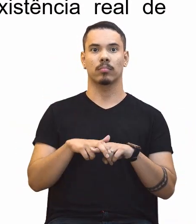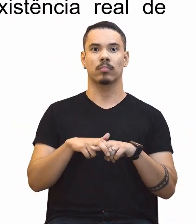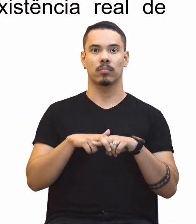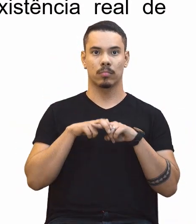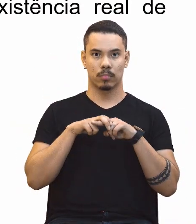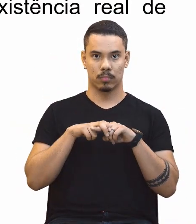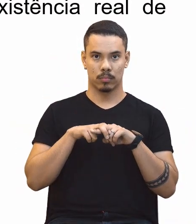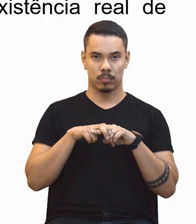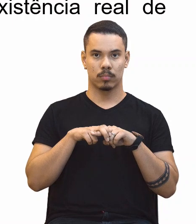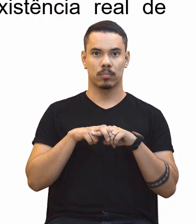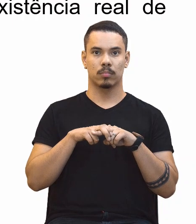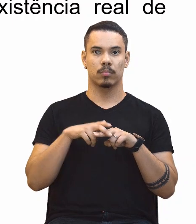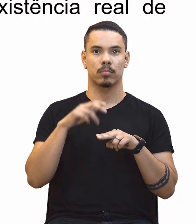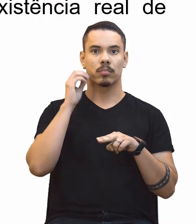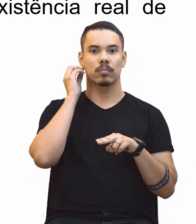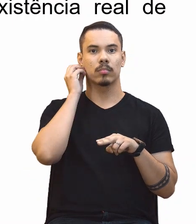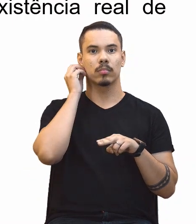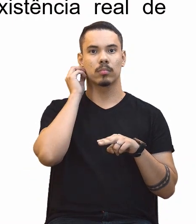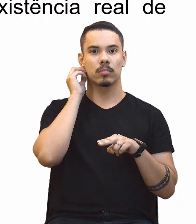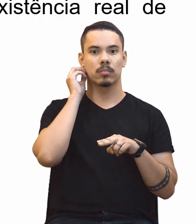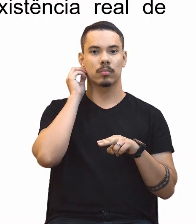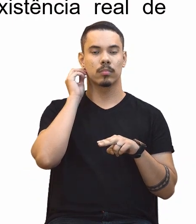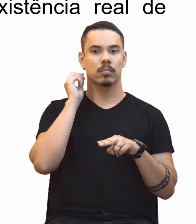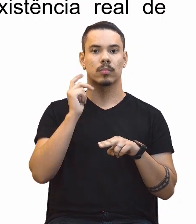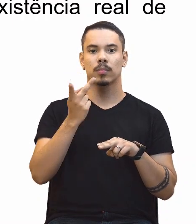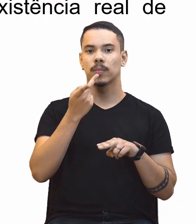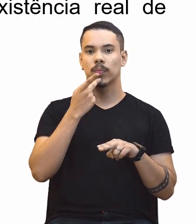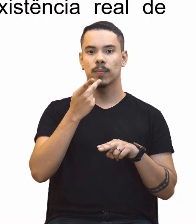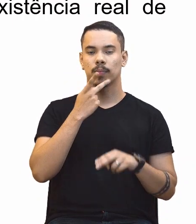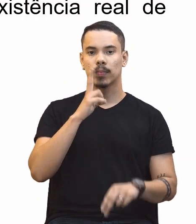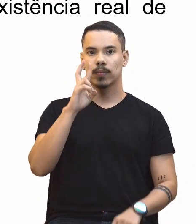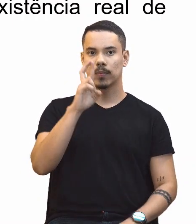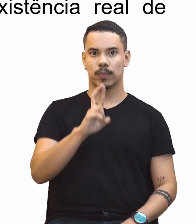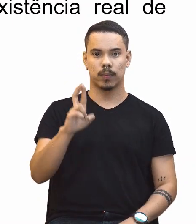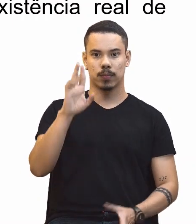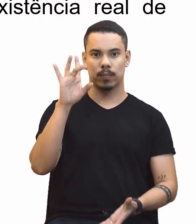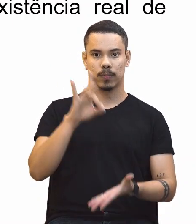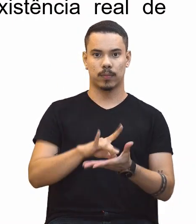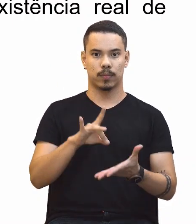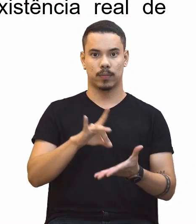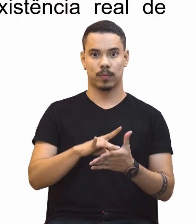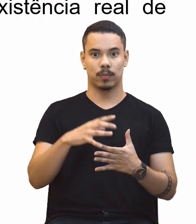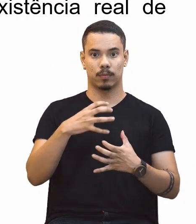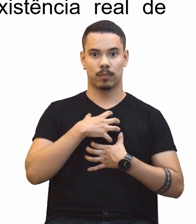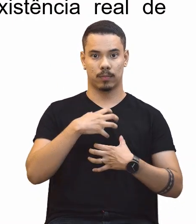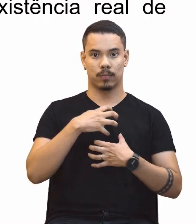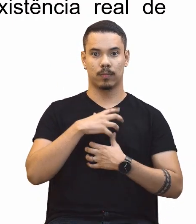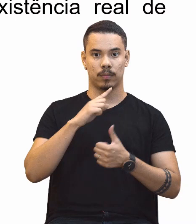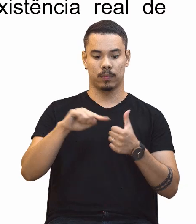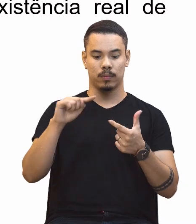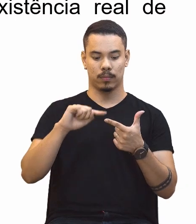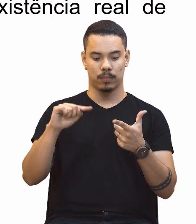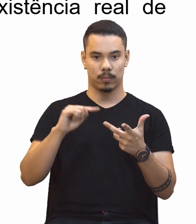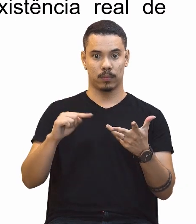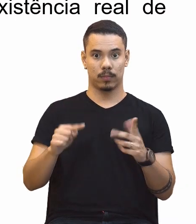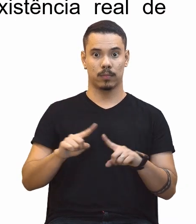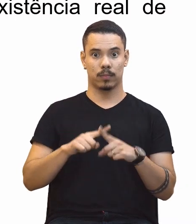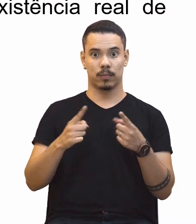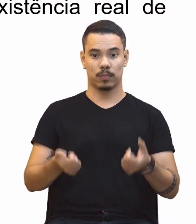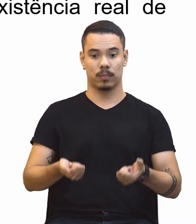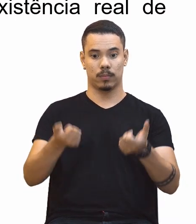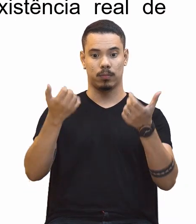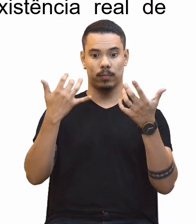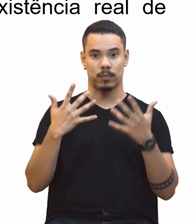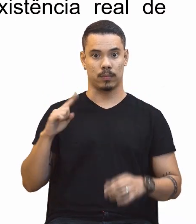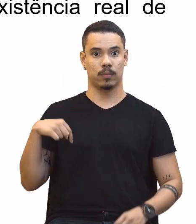conceito. A observação da realidade por nossos sentidos leva-nos à constatação da